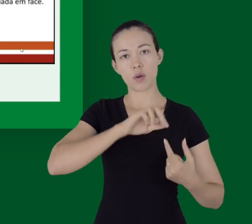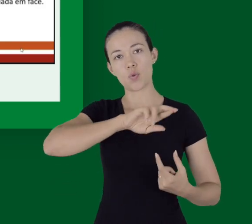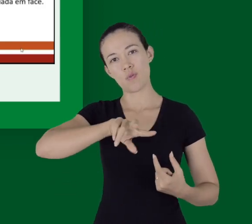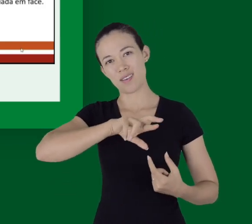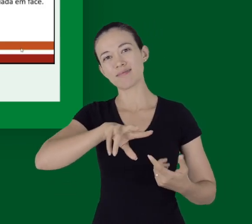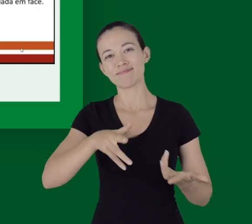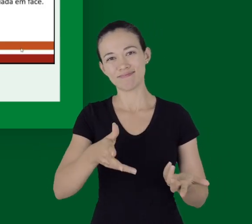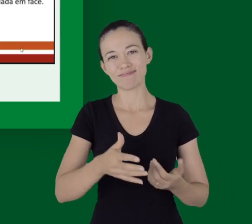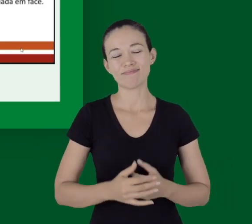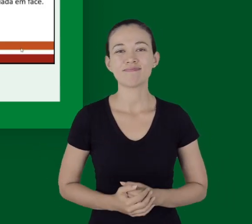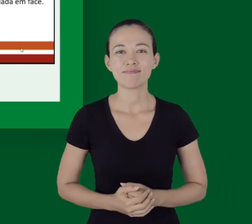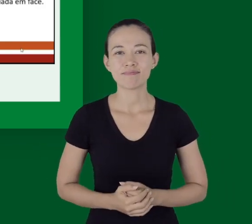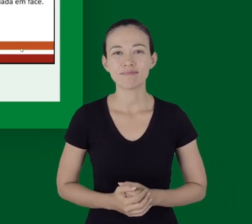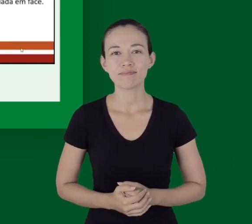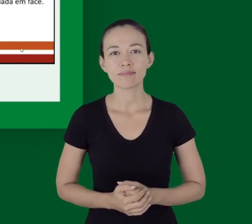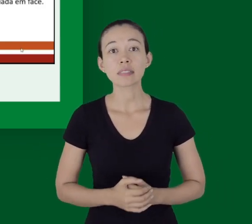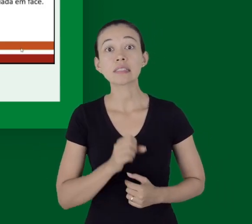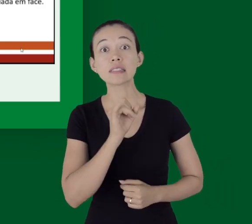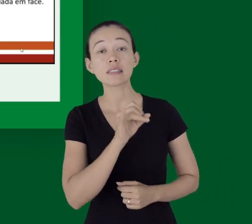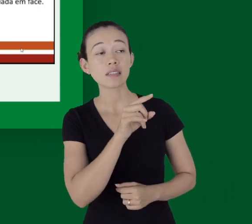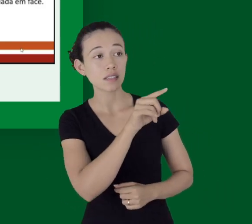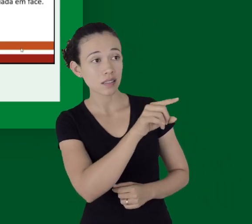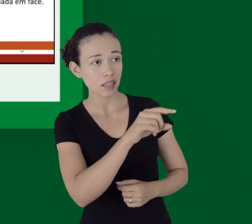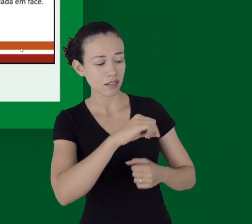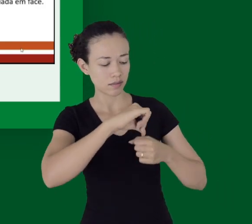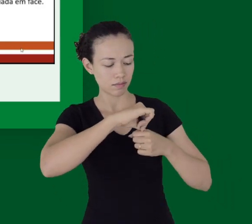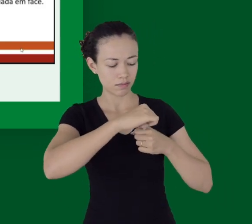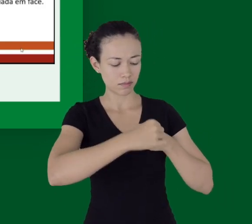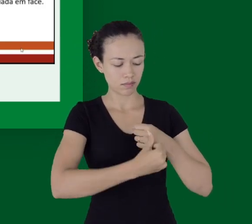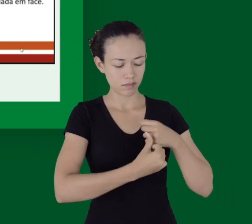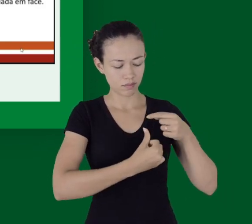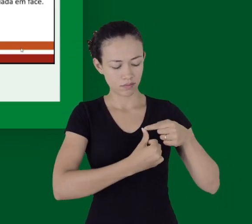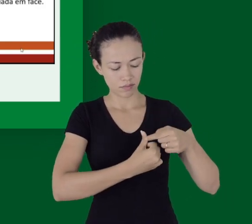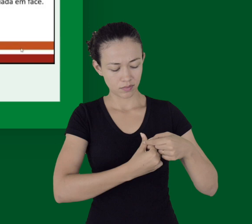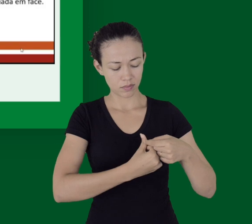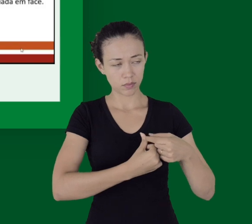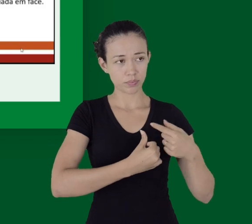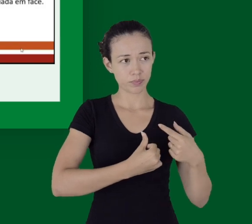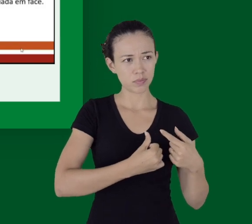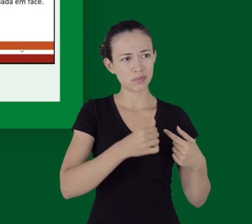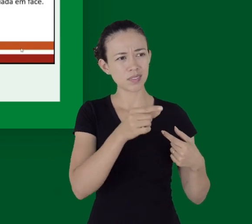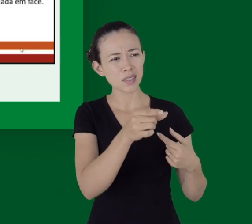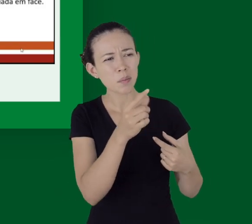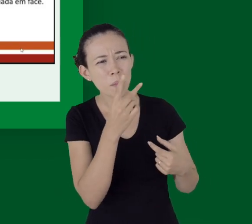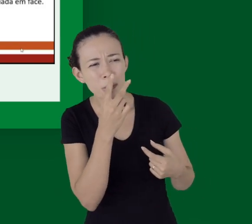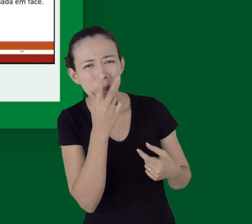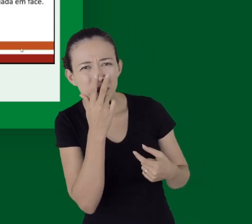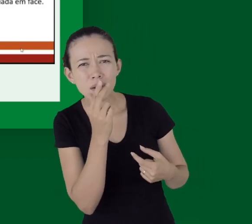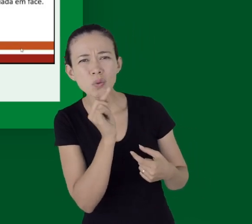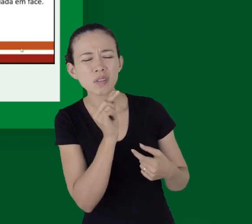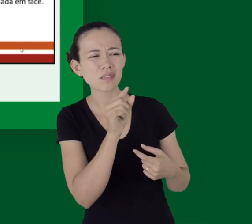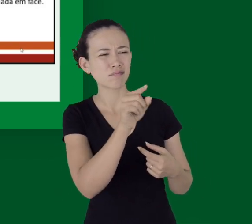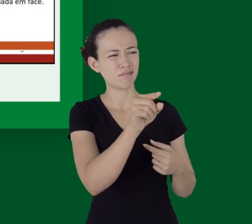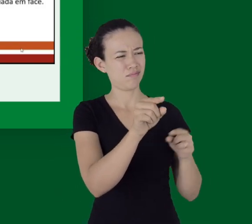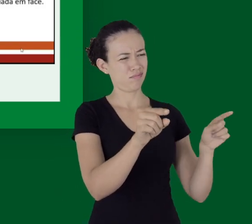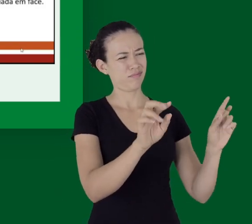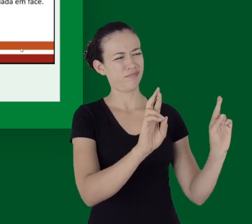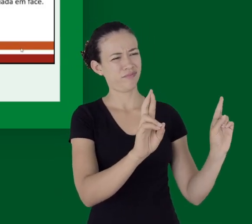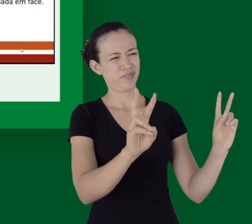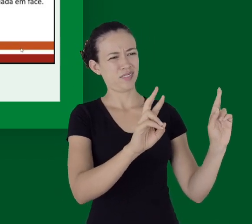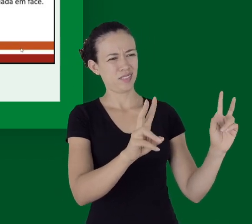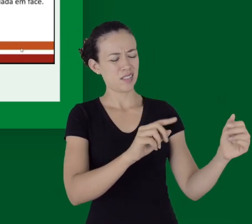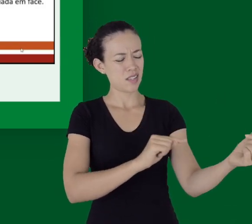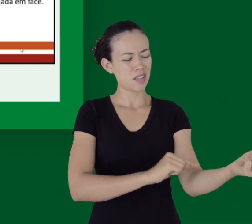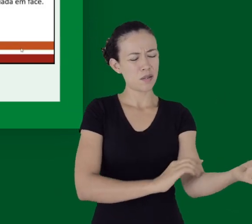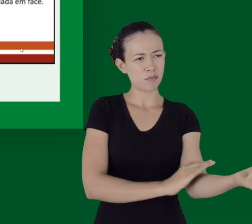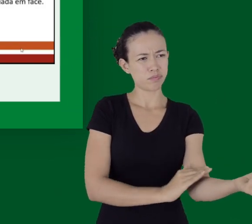dissecção. E se fosse dissecção, estaria assimétrico, o paciente poderia estar hipotenso num braço e hipertenso no